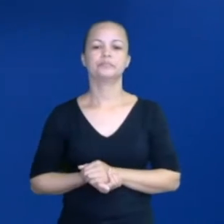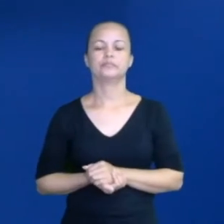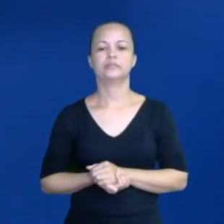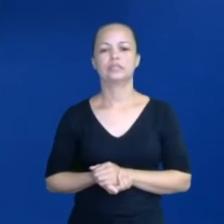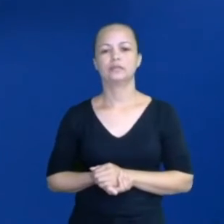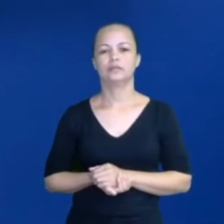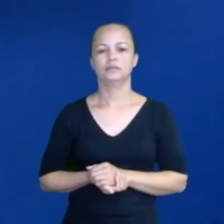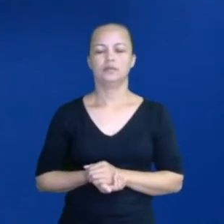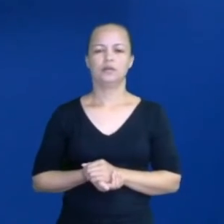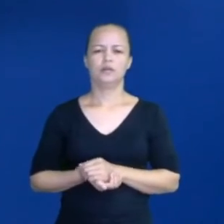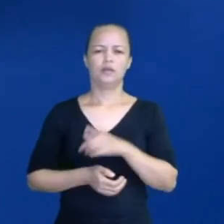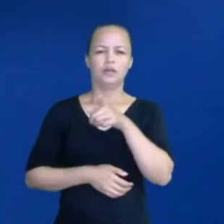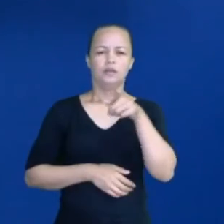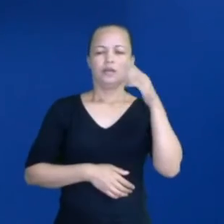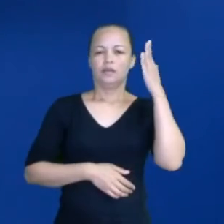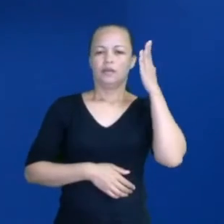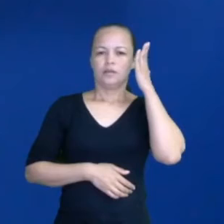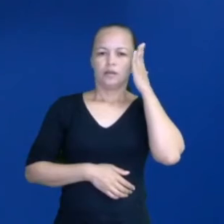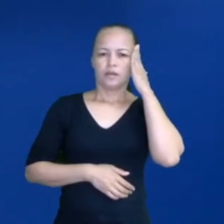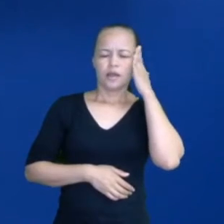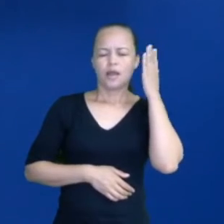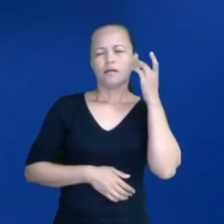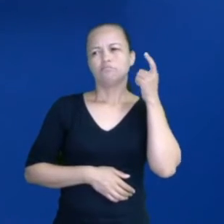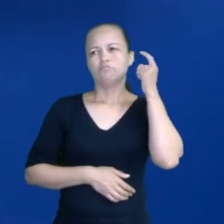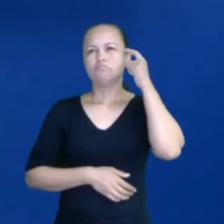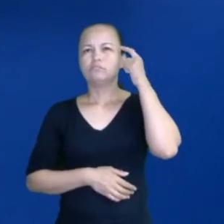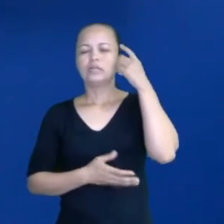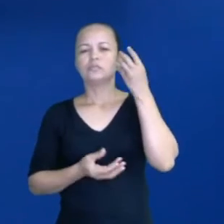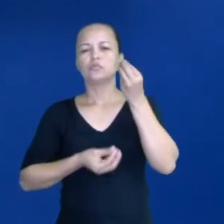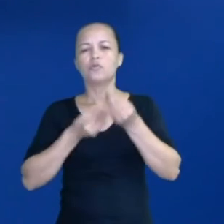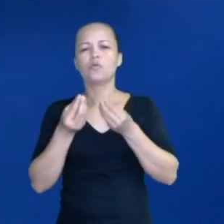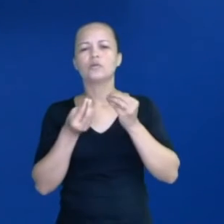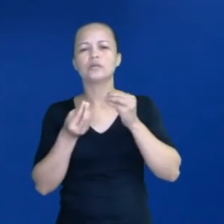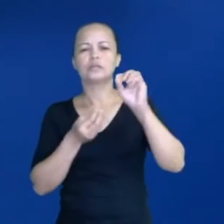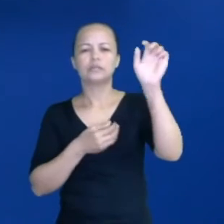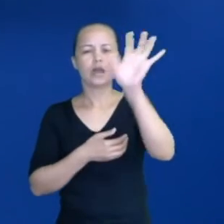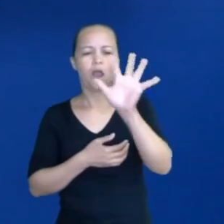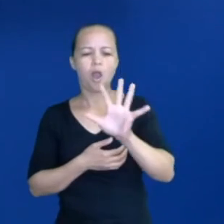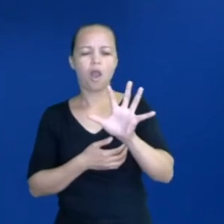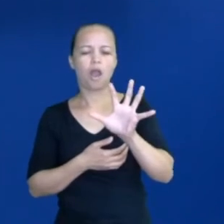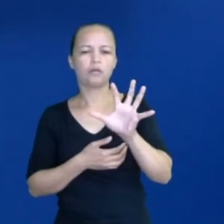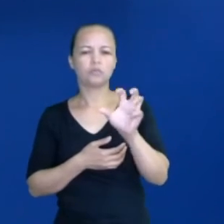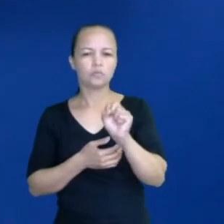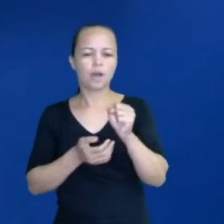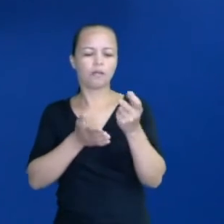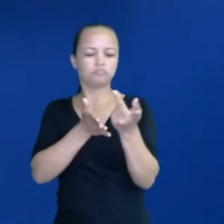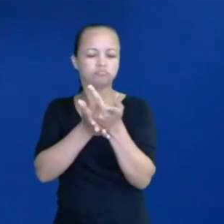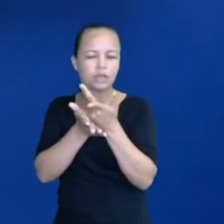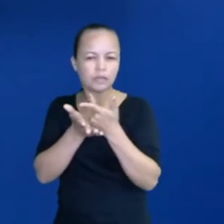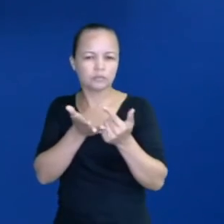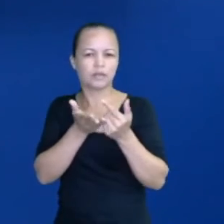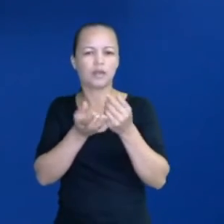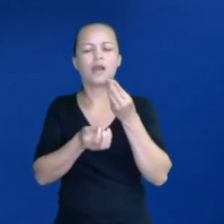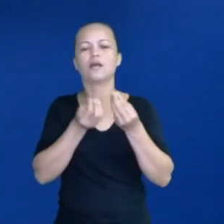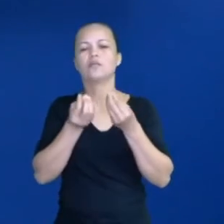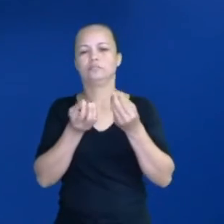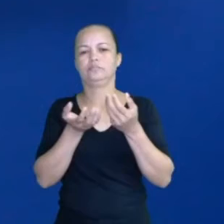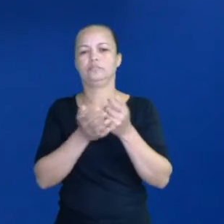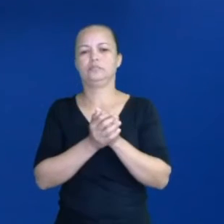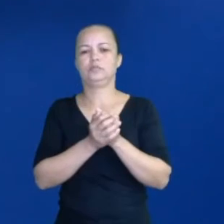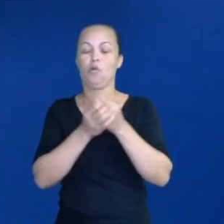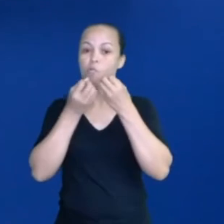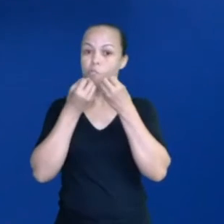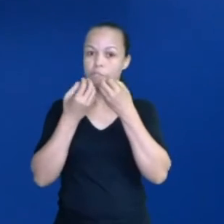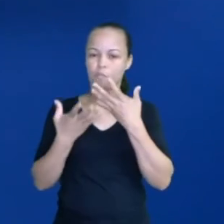só. Você já pensou o que é necessário para desenhar um mapa? Um bom mapa indica pontos